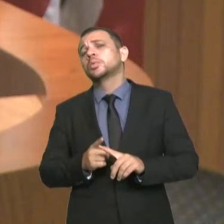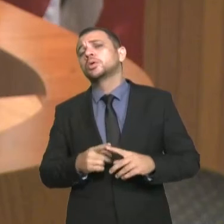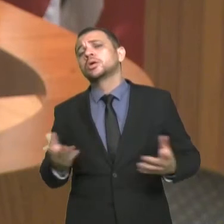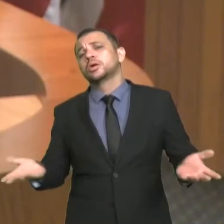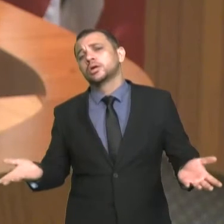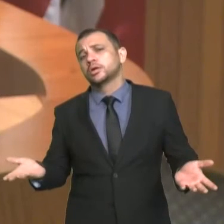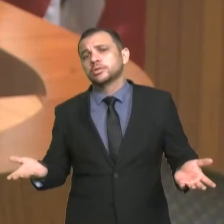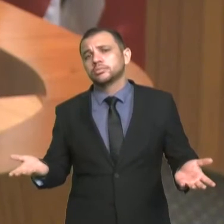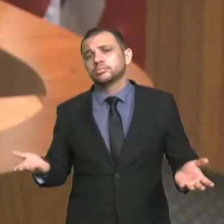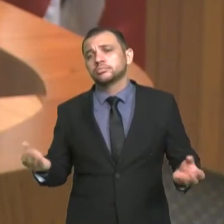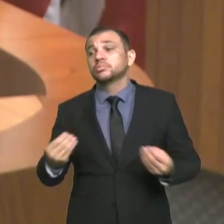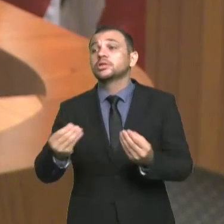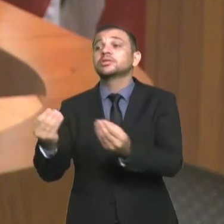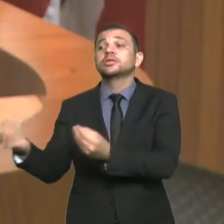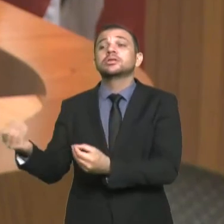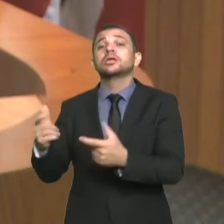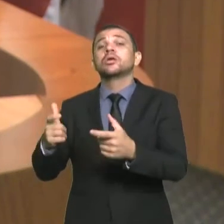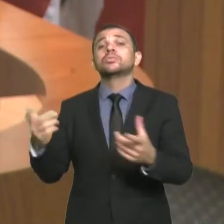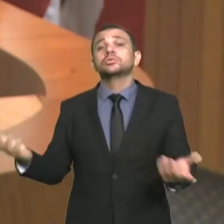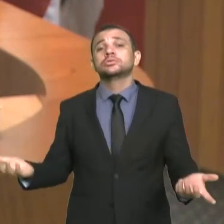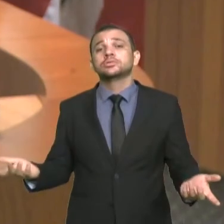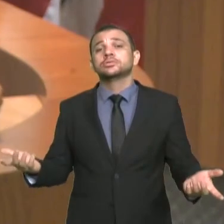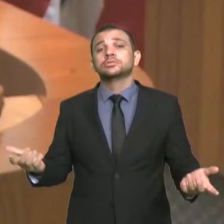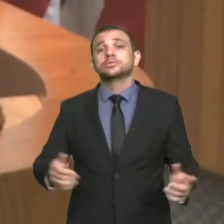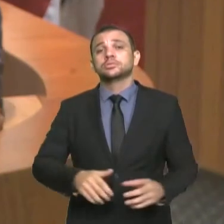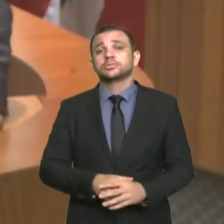foram esses recursos?